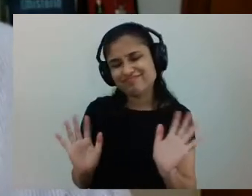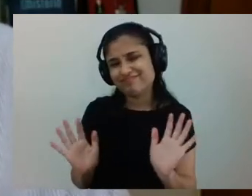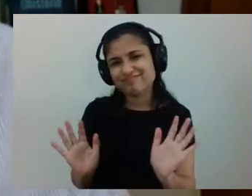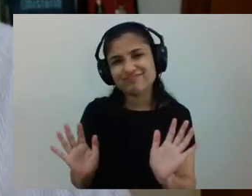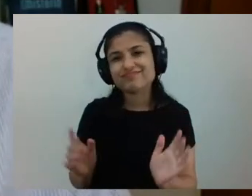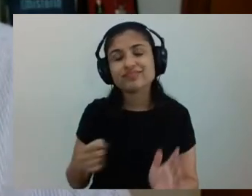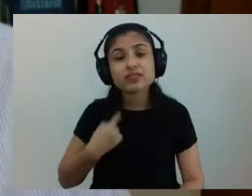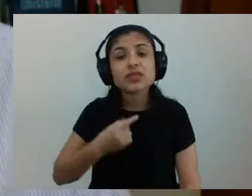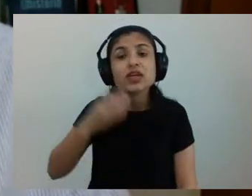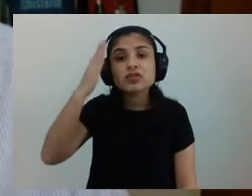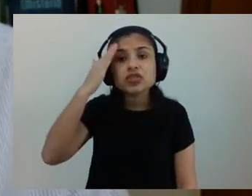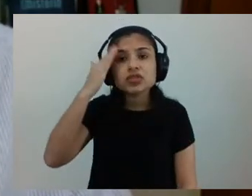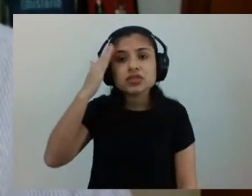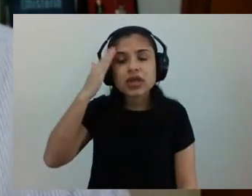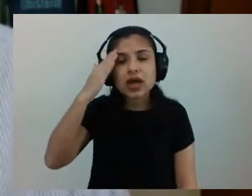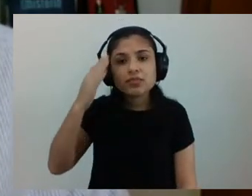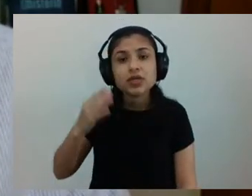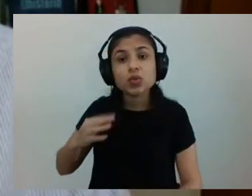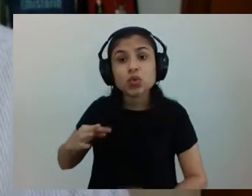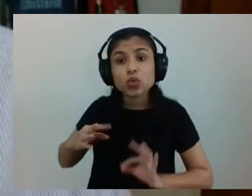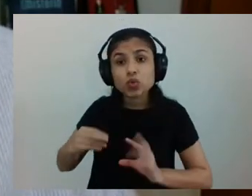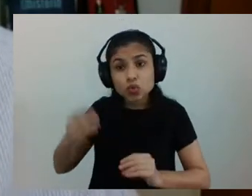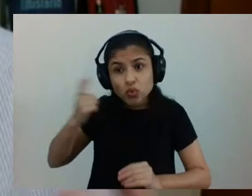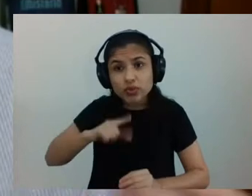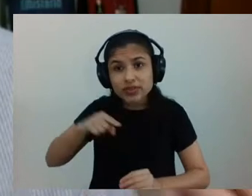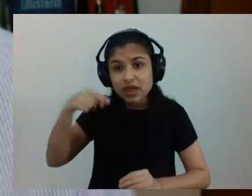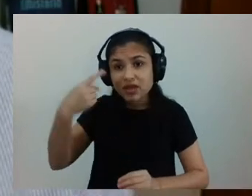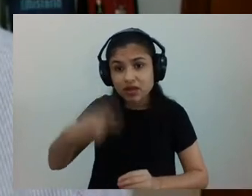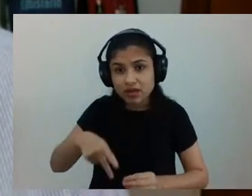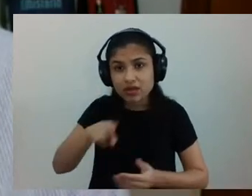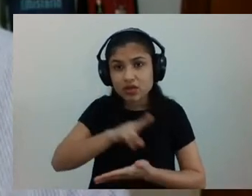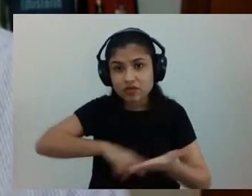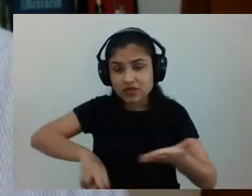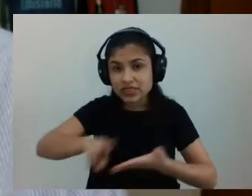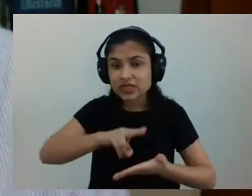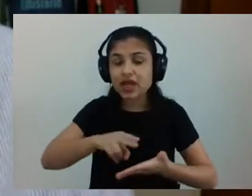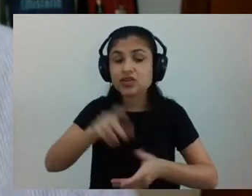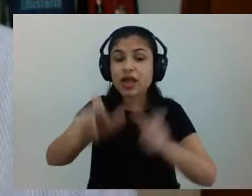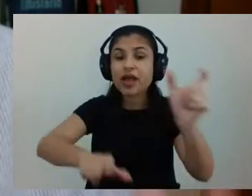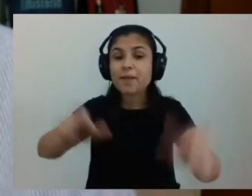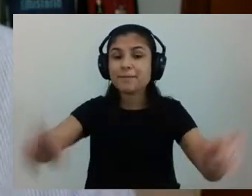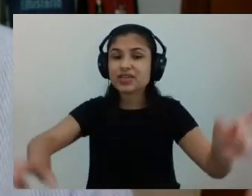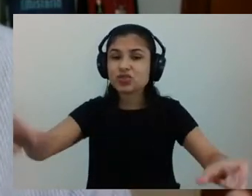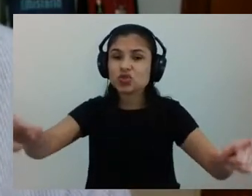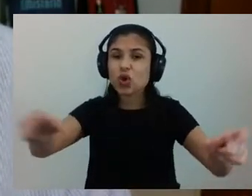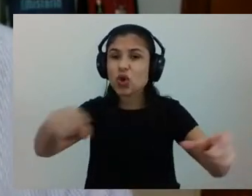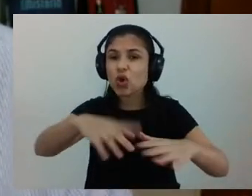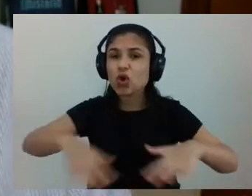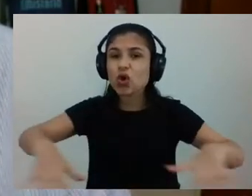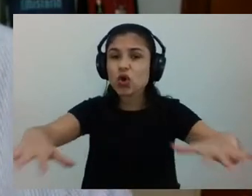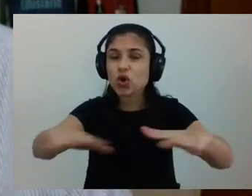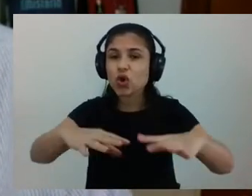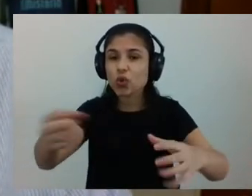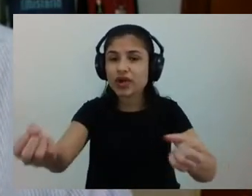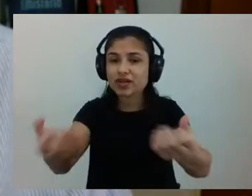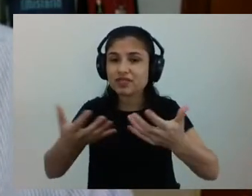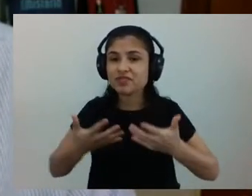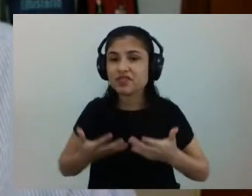que tudo que a gente consegue nessa universidade é quando a gente escuta as pessoas, é que como constrói as